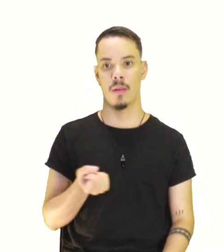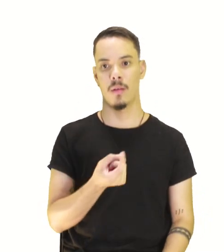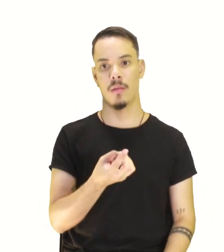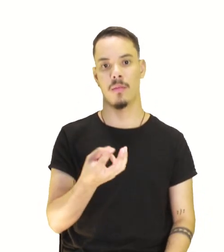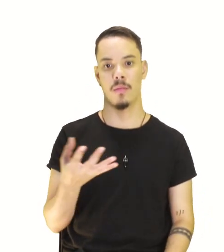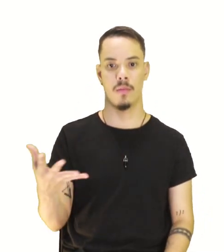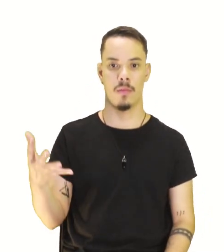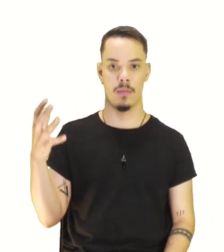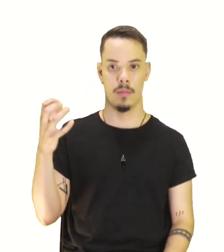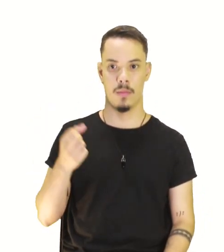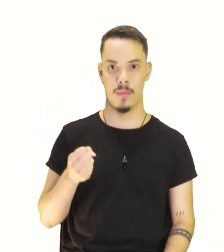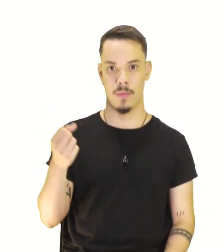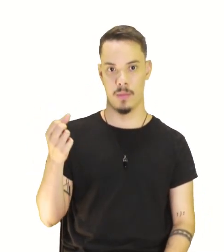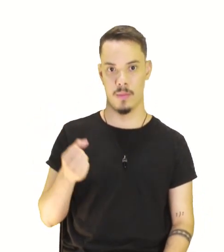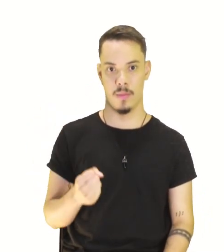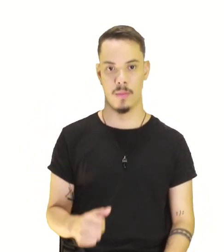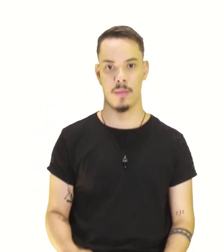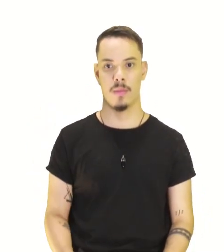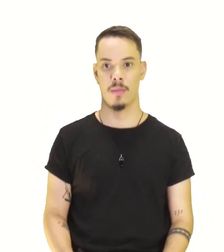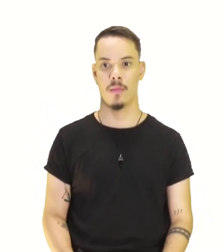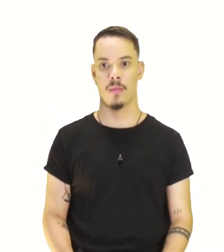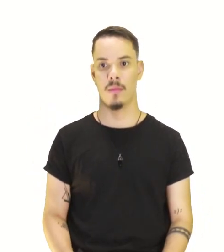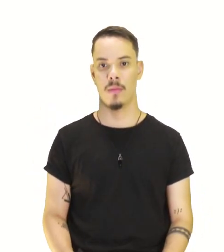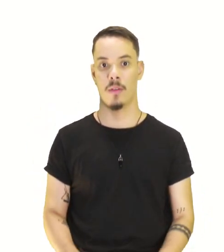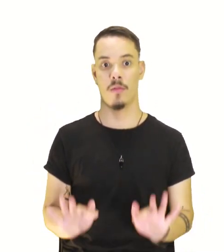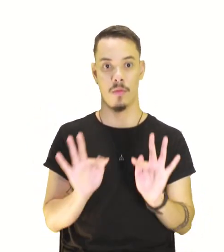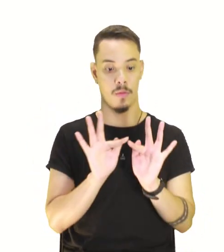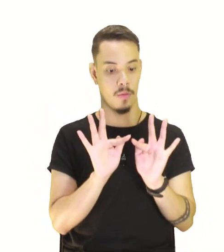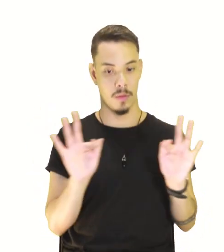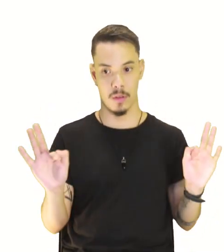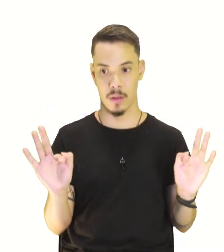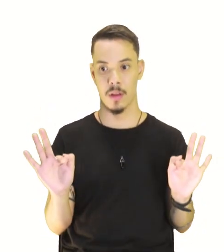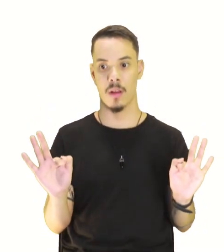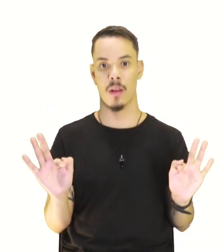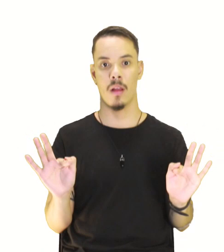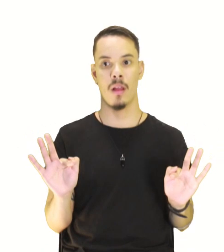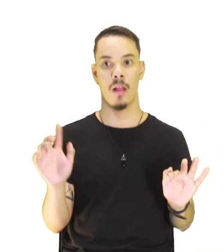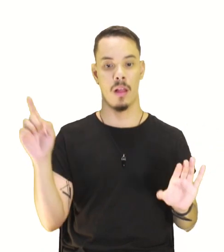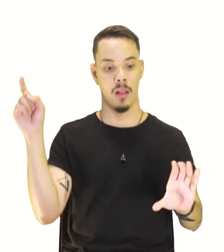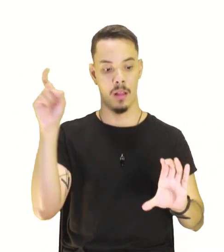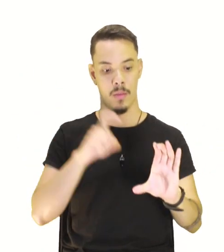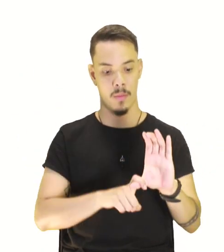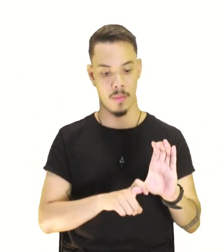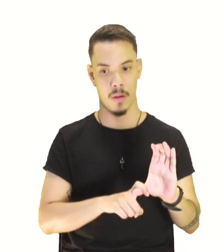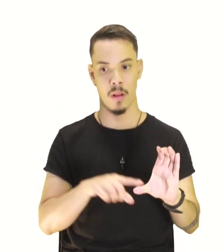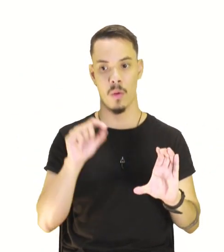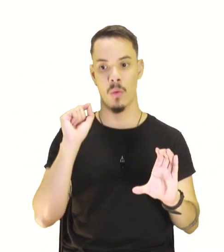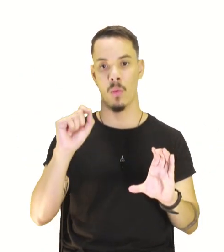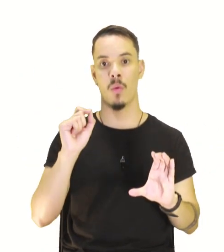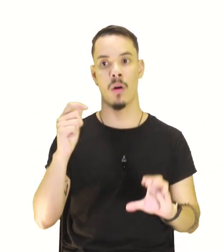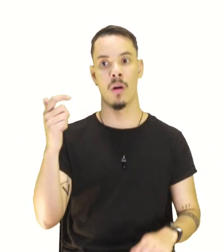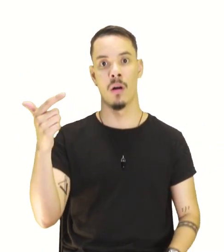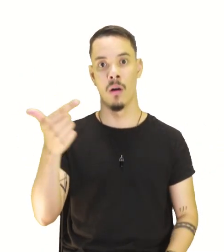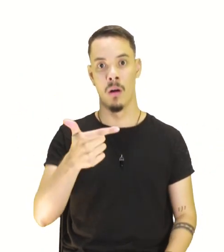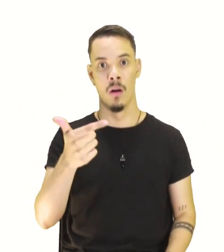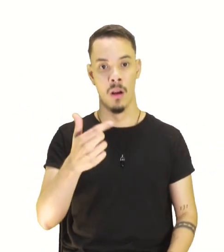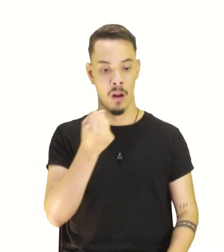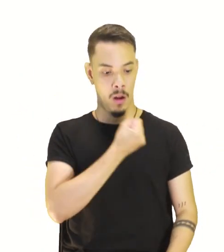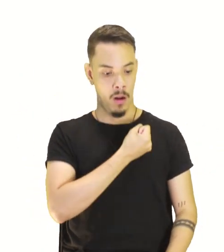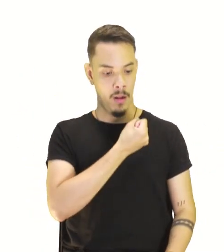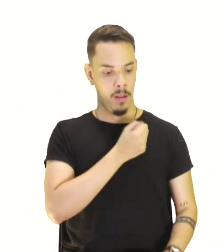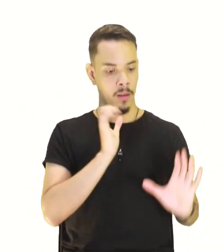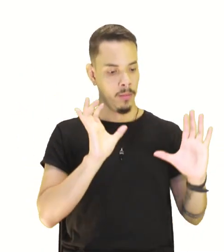da quantidade de leite. Opa, função é a dependência entre duas